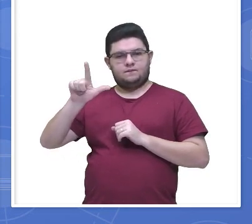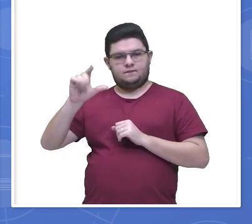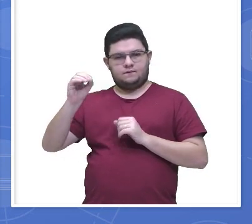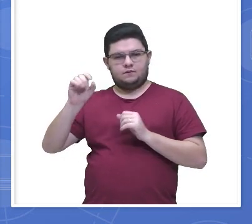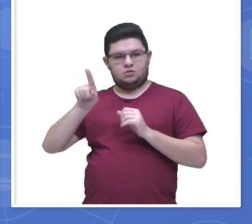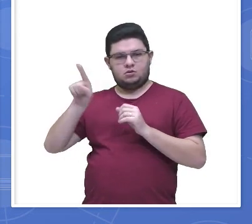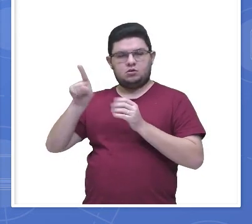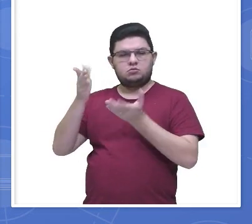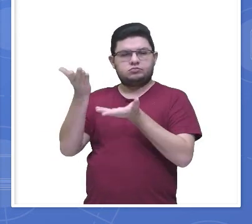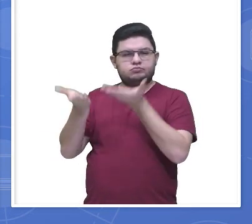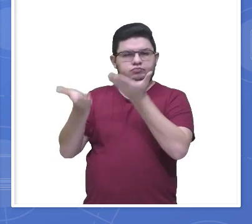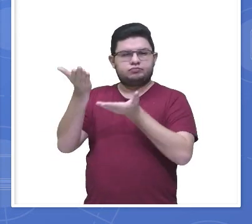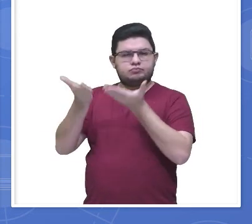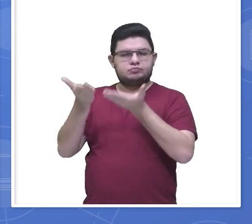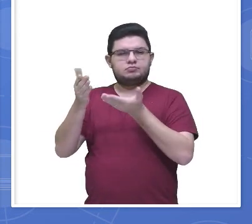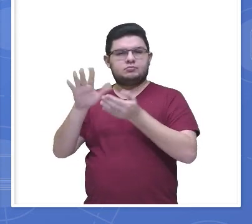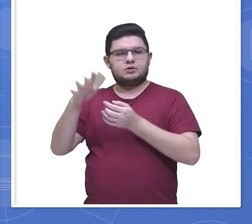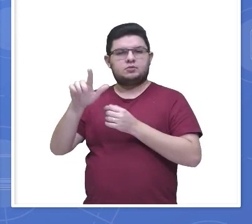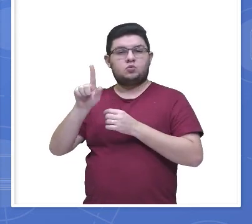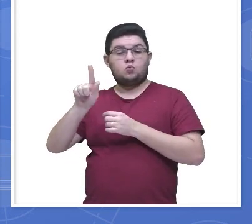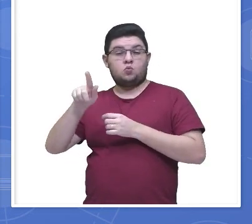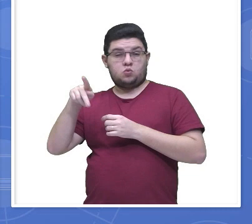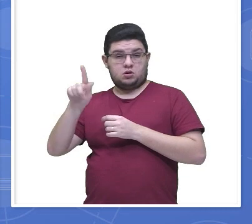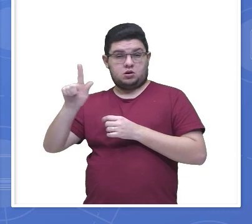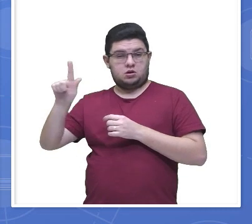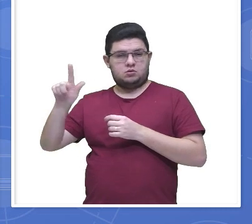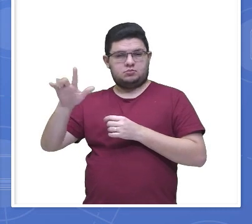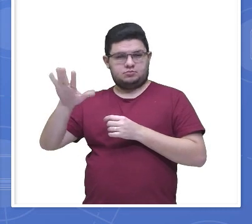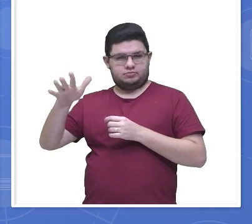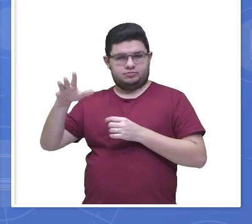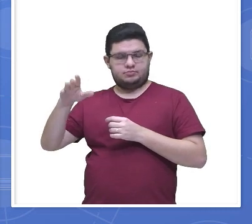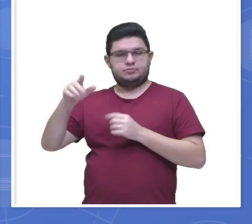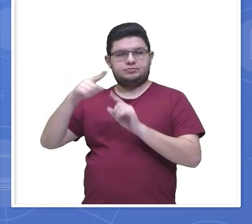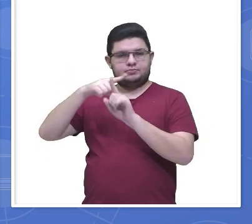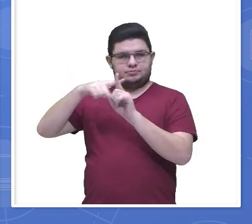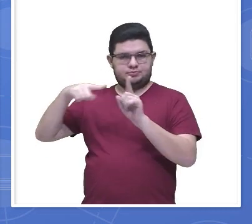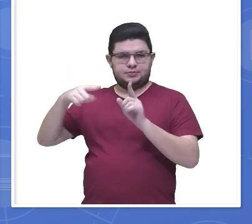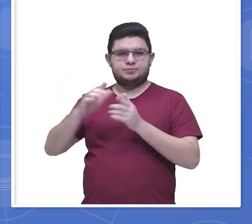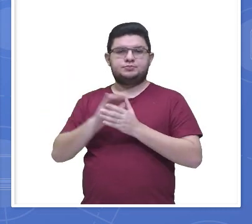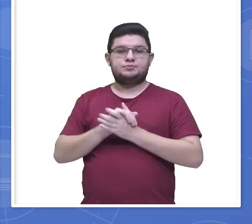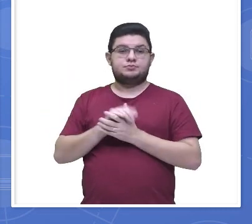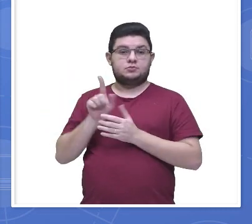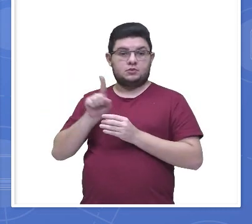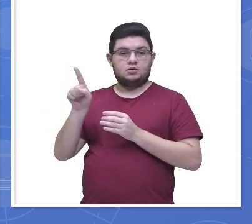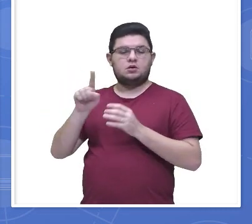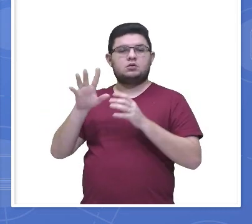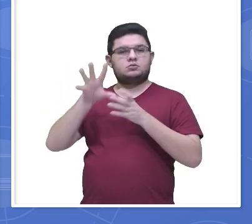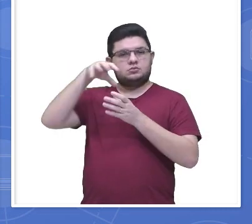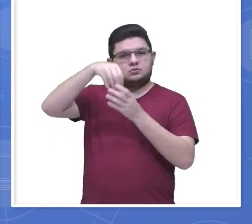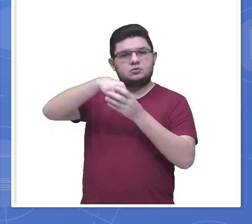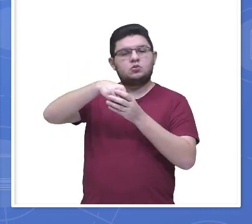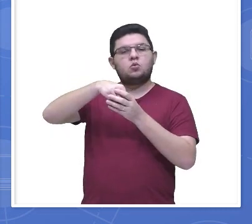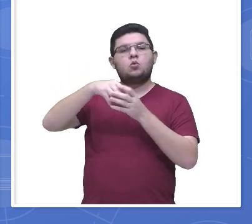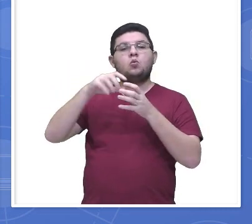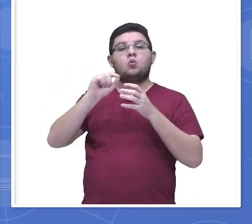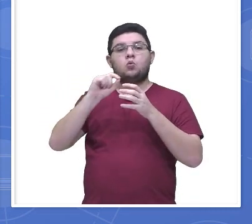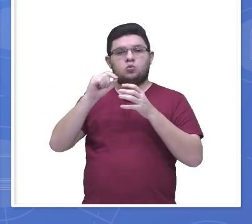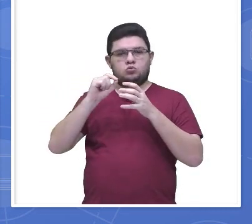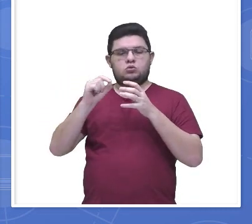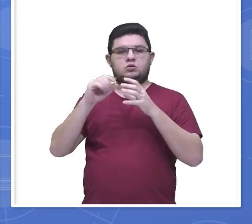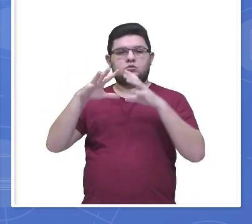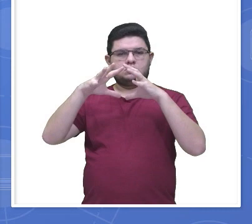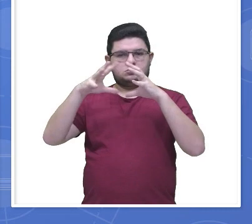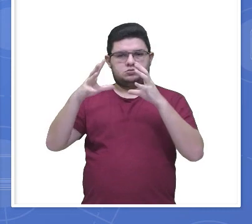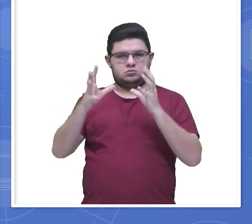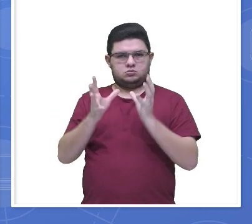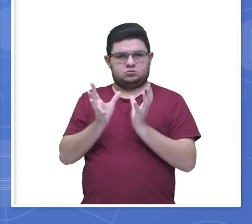está localizado na caixa craniana, né, que é o nosso crânio. Como a gente pode observar, aqui nós temos o encéfalo e em volta